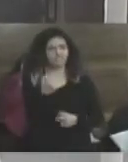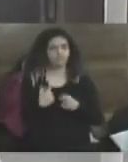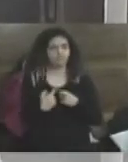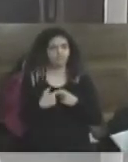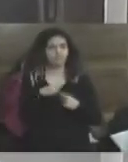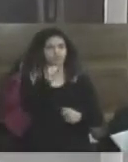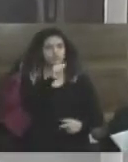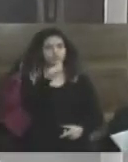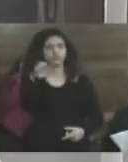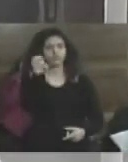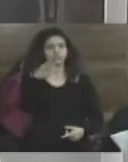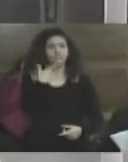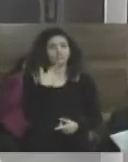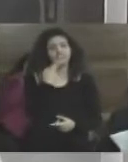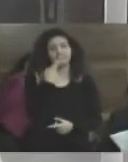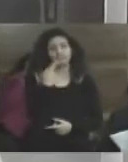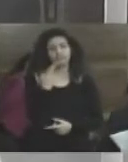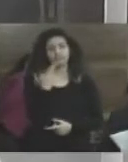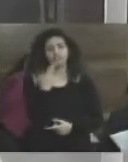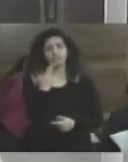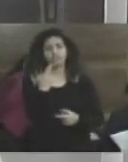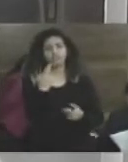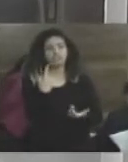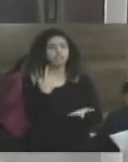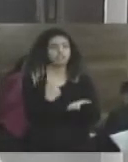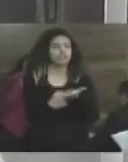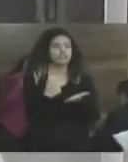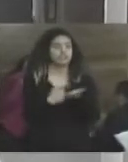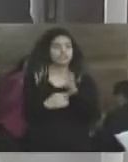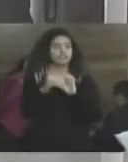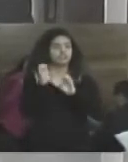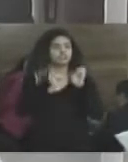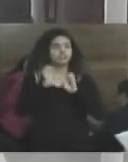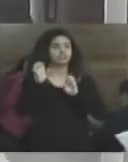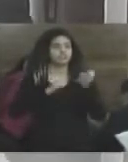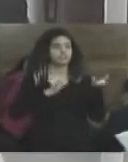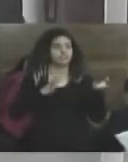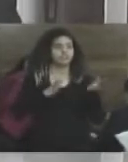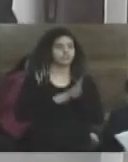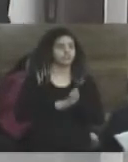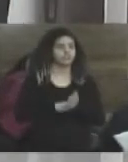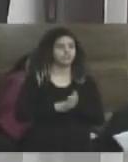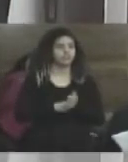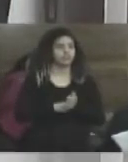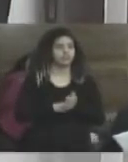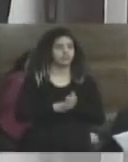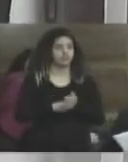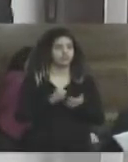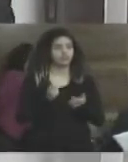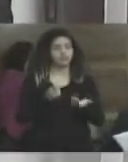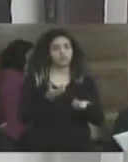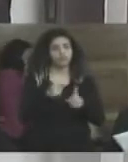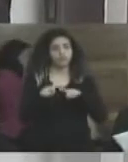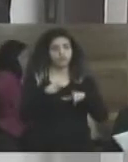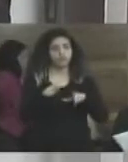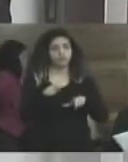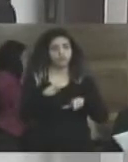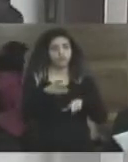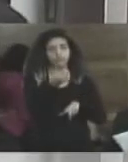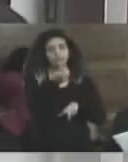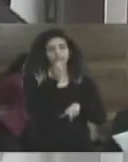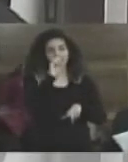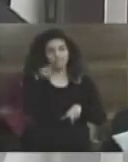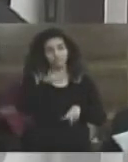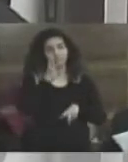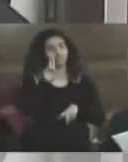está licitando para comprar uma bomba e fazer uma manutenção, ex-vereador, de um trabalho que custa R$ 6.000.